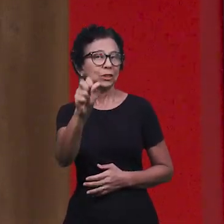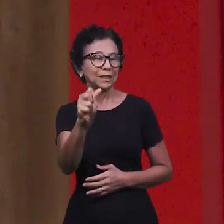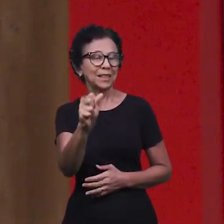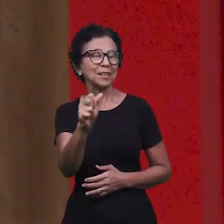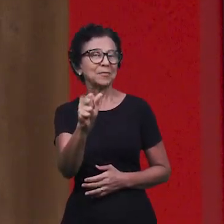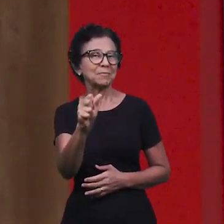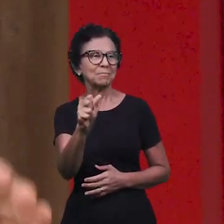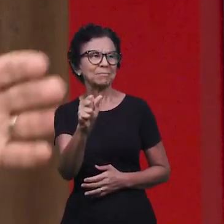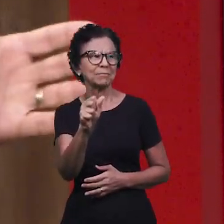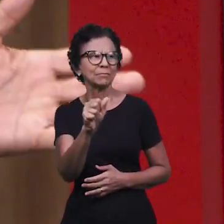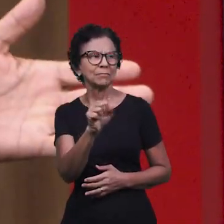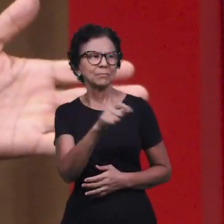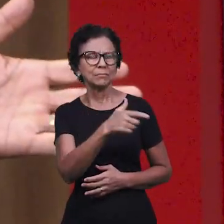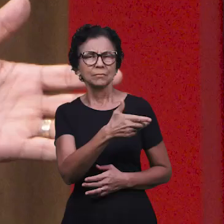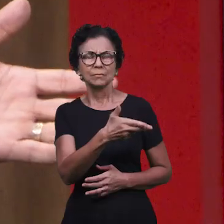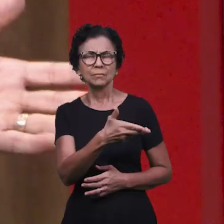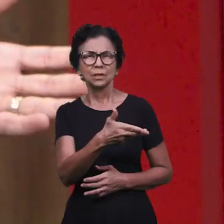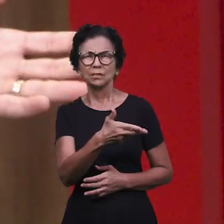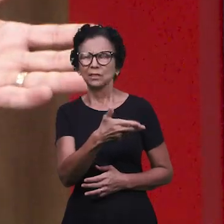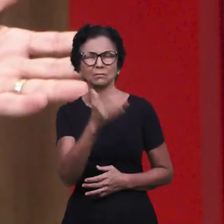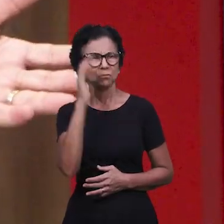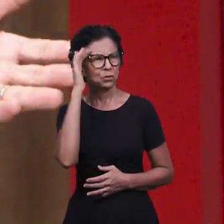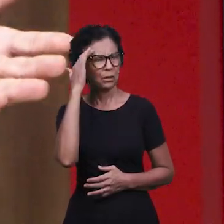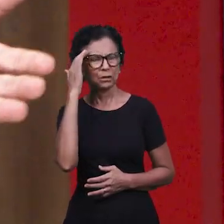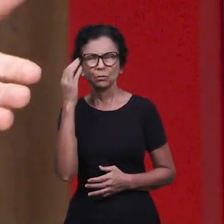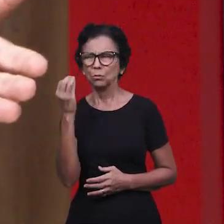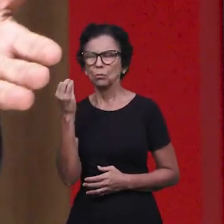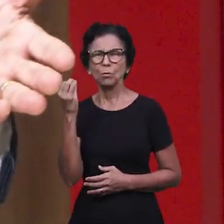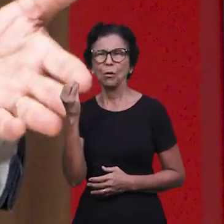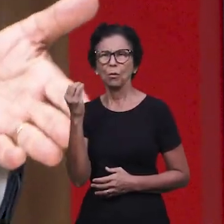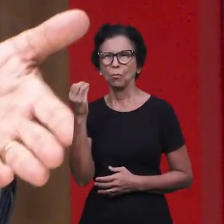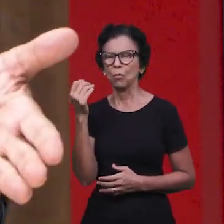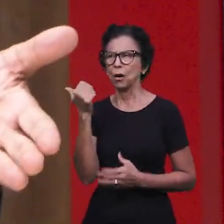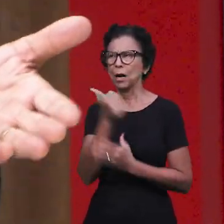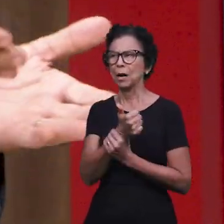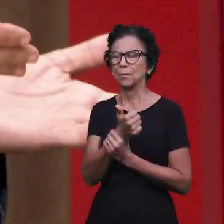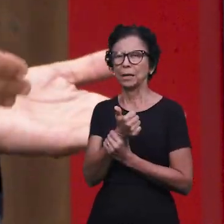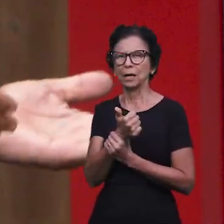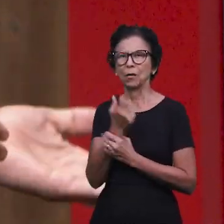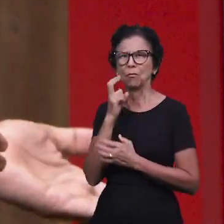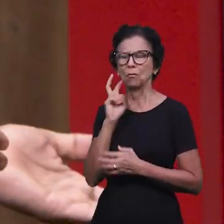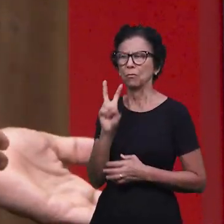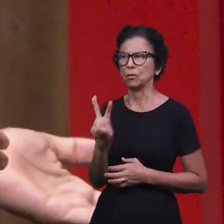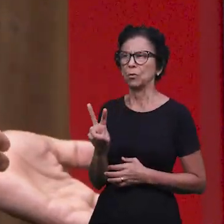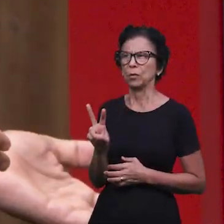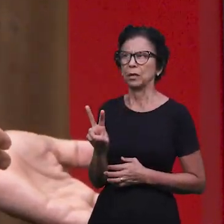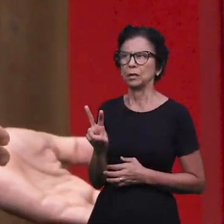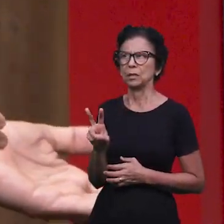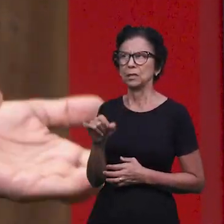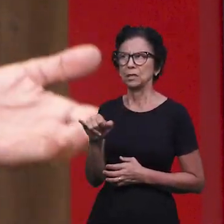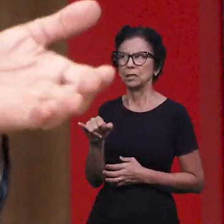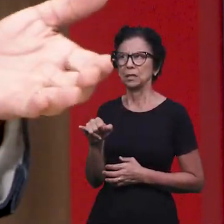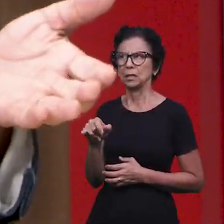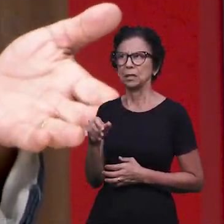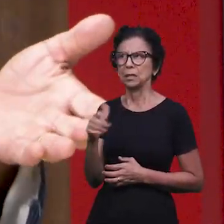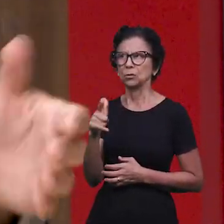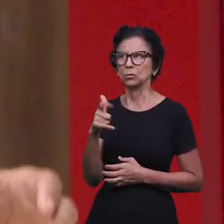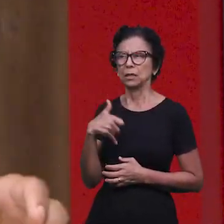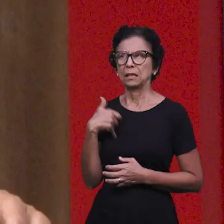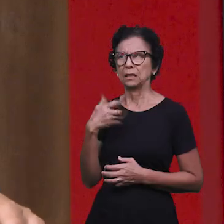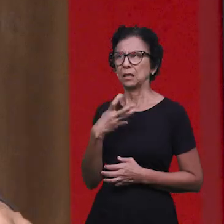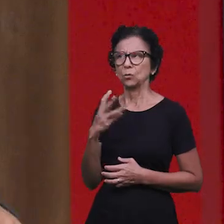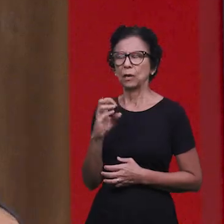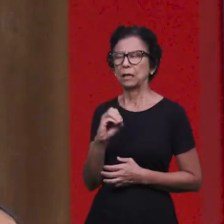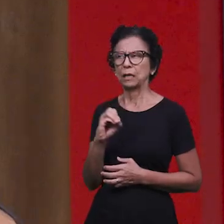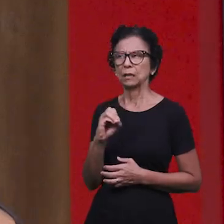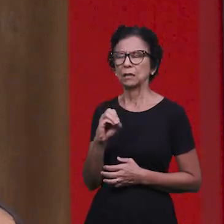dizer. Tanto que falaram assim: como que Abraão viu o dia dele se não tem nem 40 anos? Mas era profético, ou